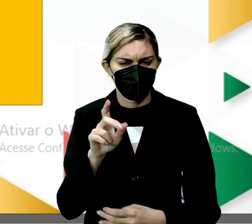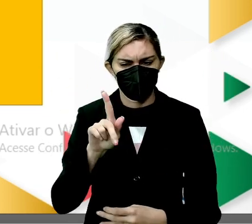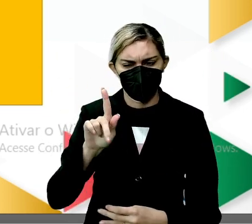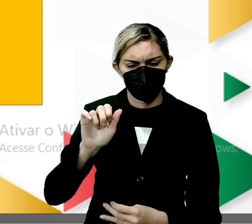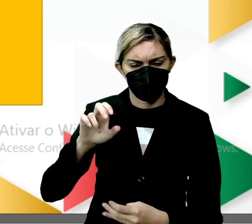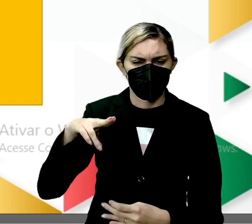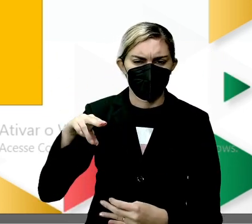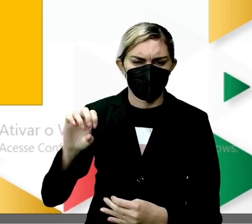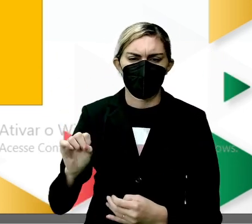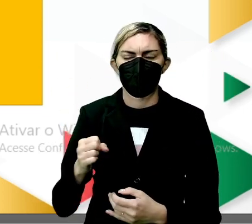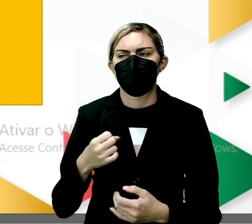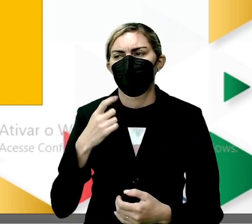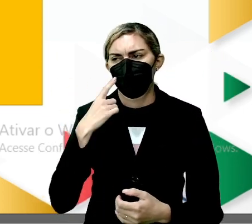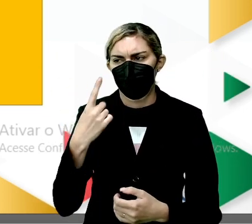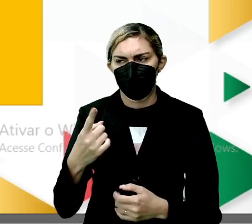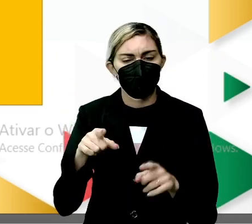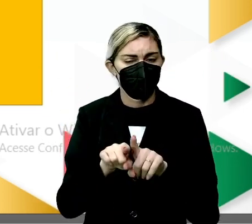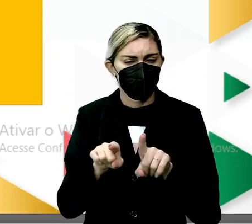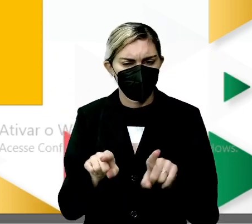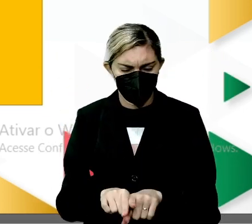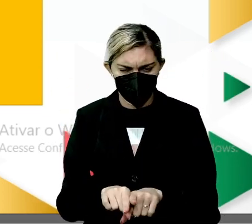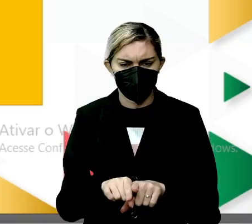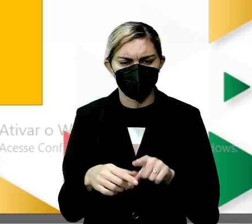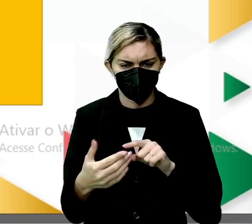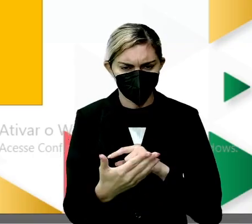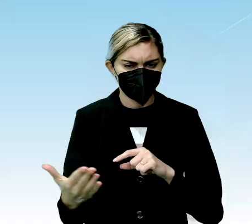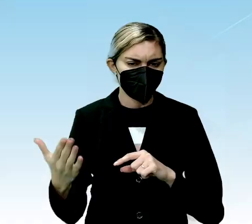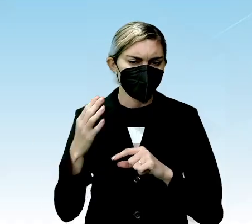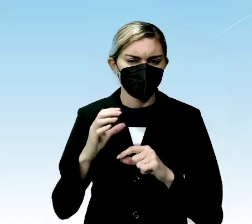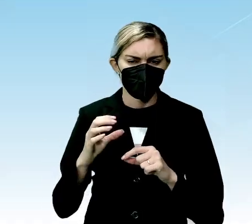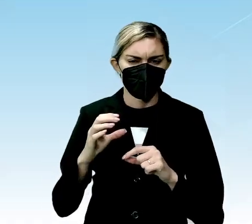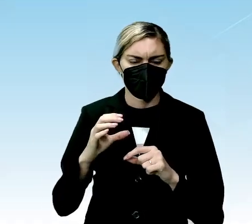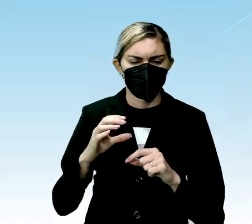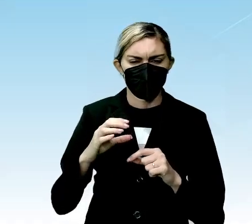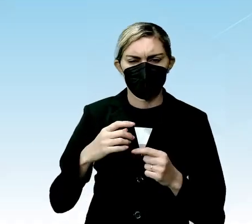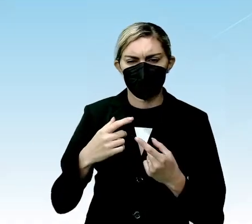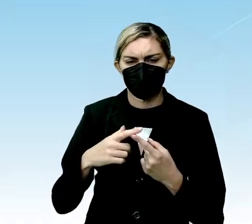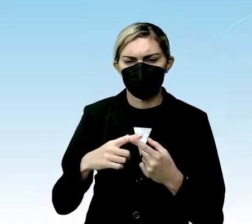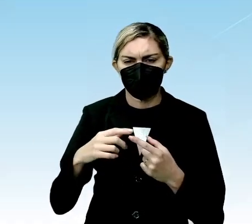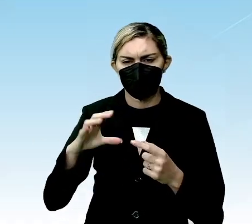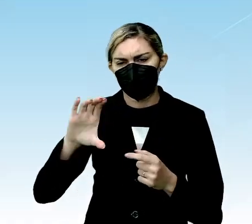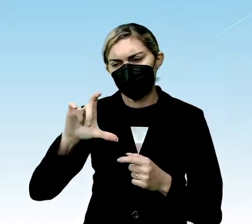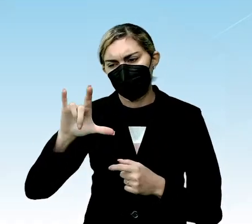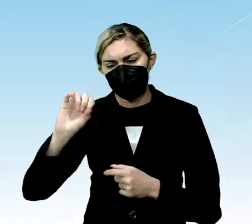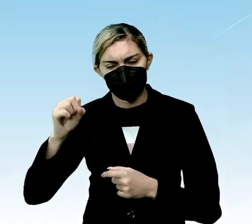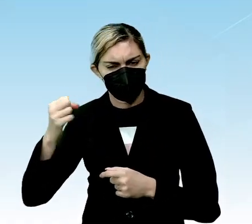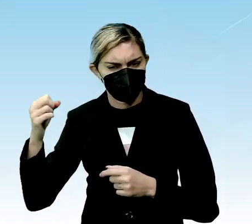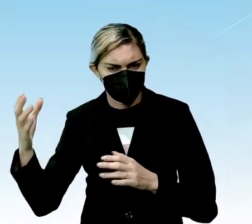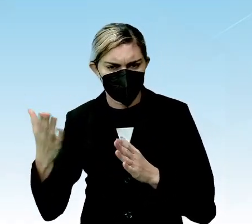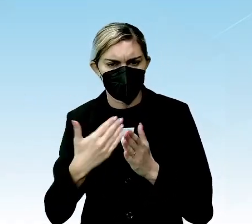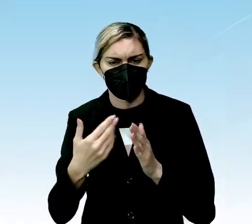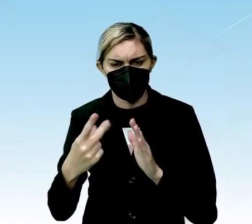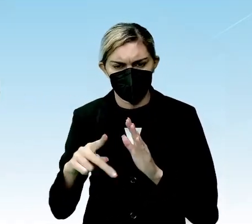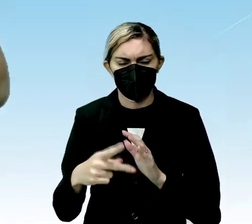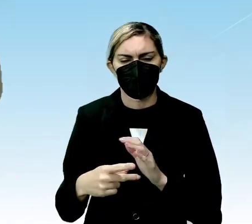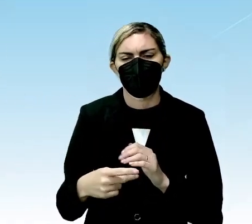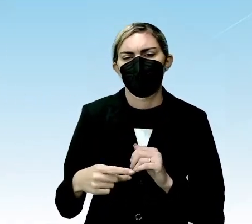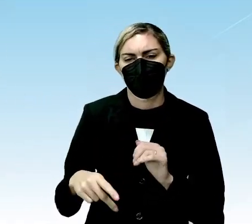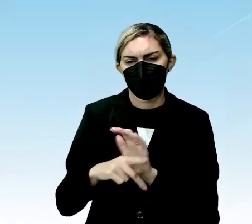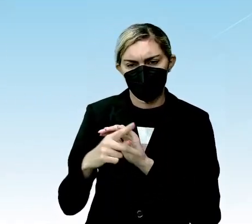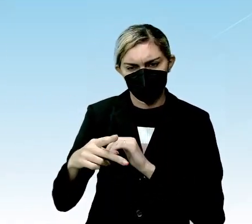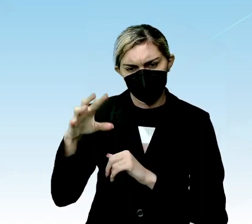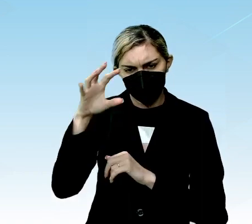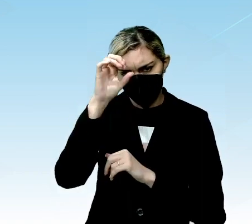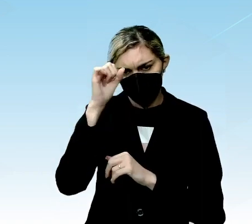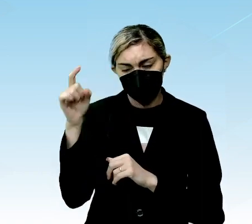Gênese. Também são consideradas o que? Obras básicas, certo? Para a questão do espiritismo.